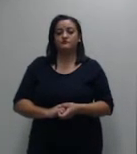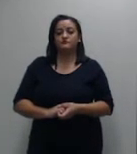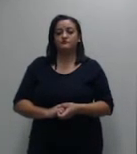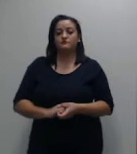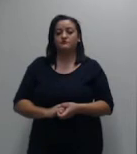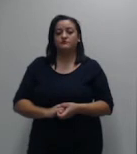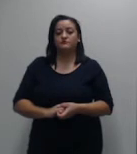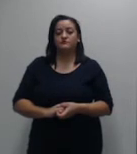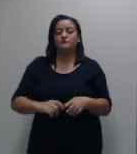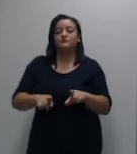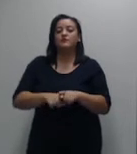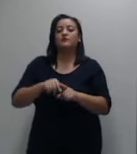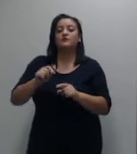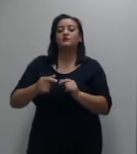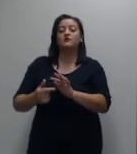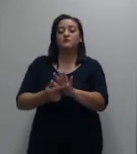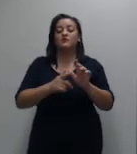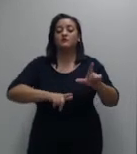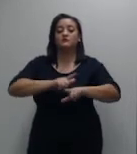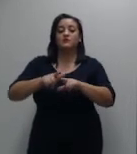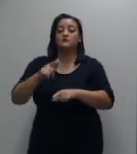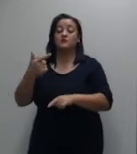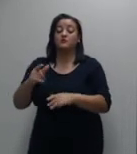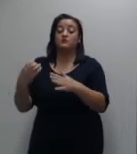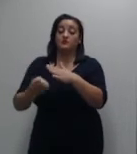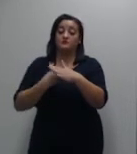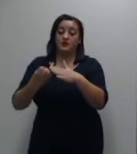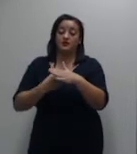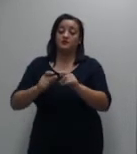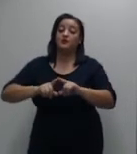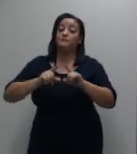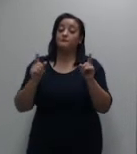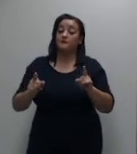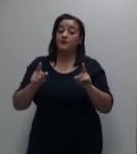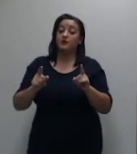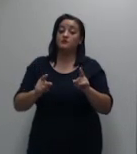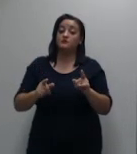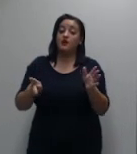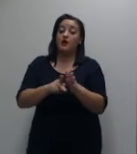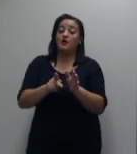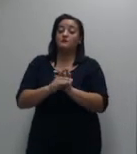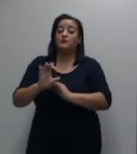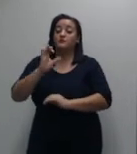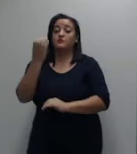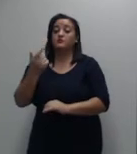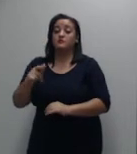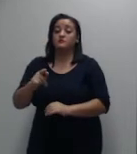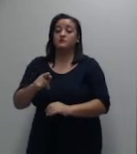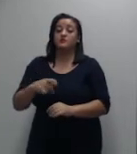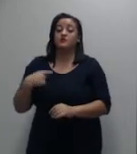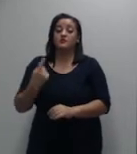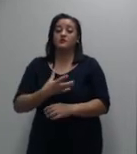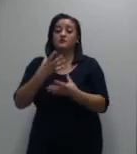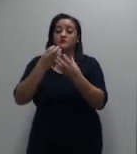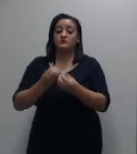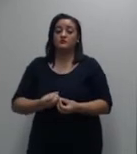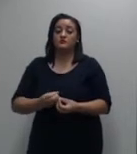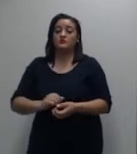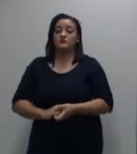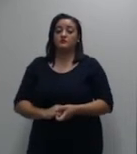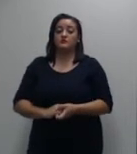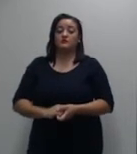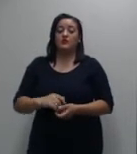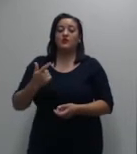e o prestava serviços para uma outra empresa mas a própria decisão que estamos homologando de que não